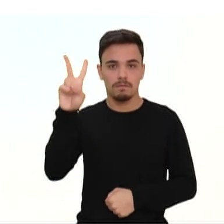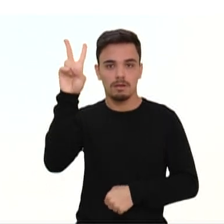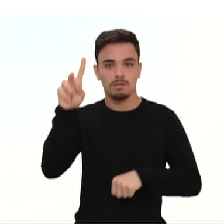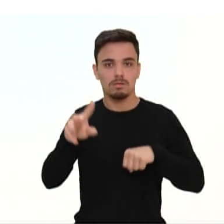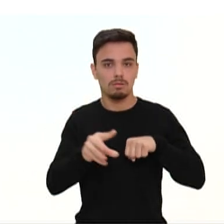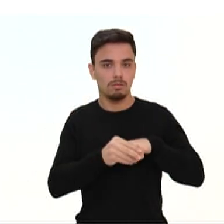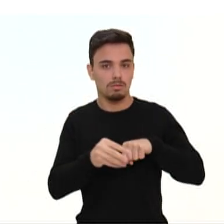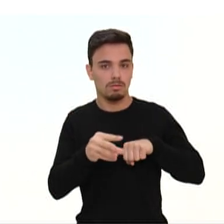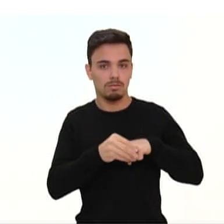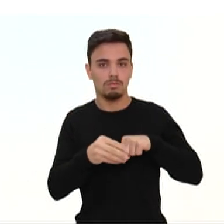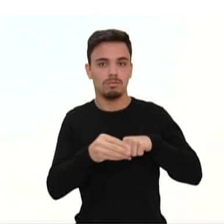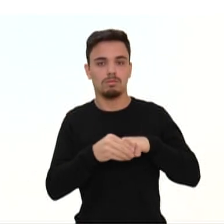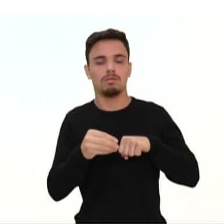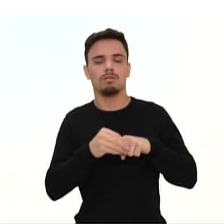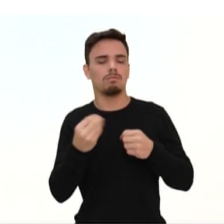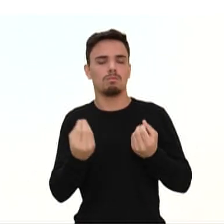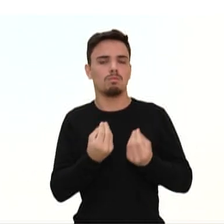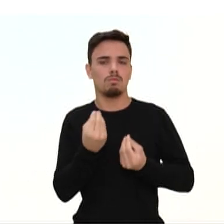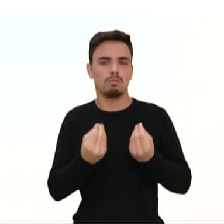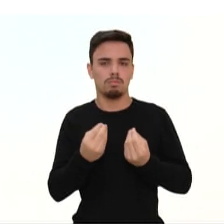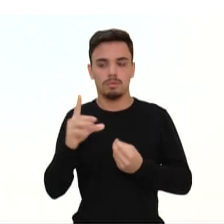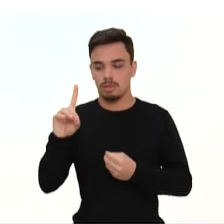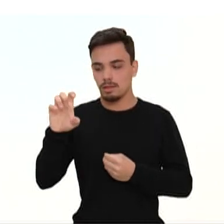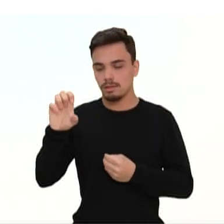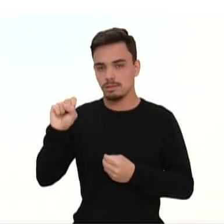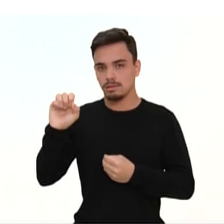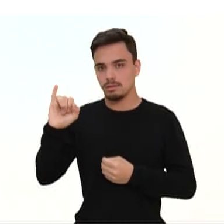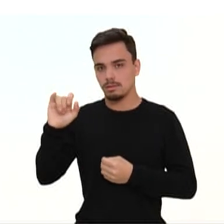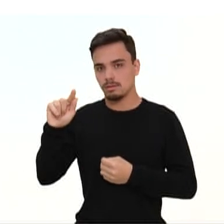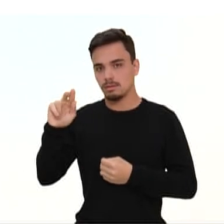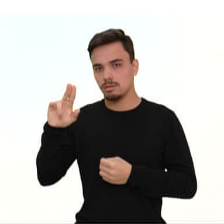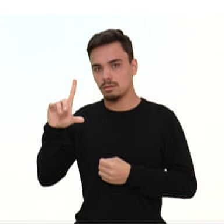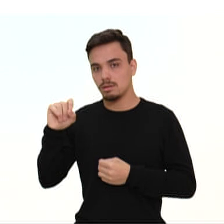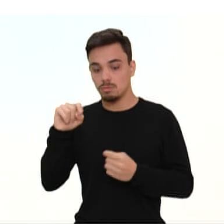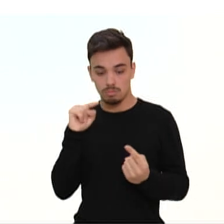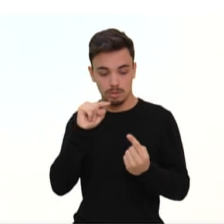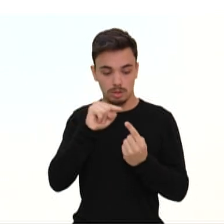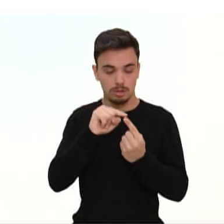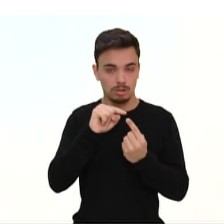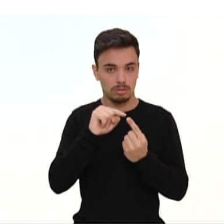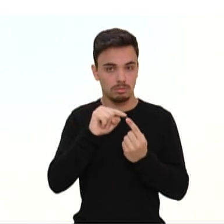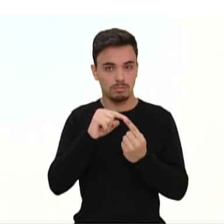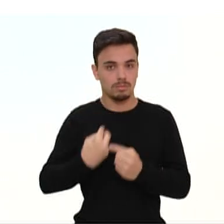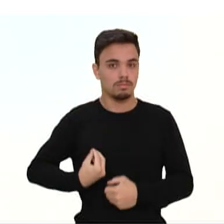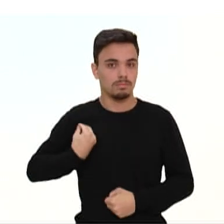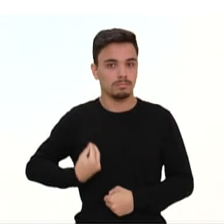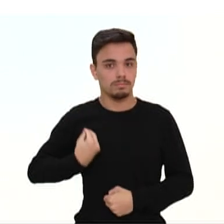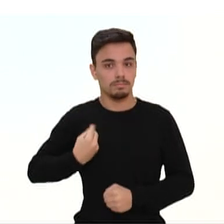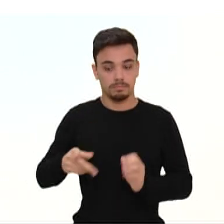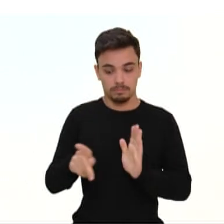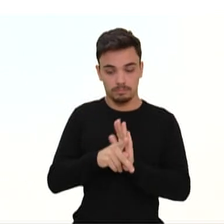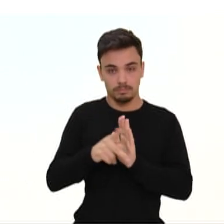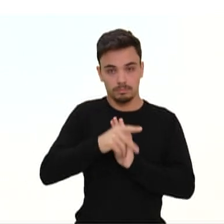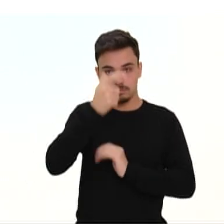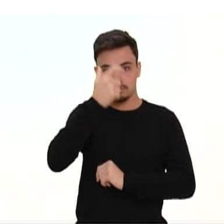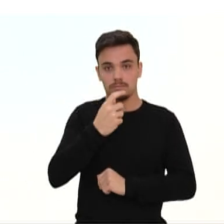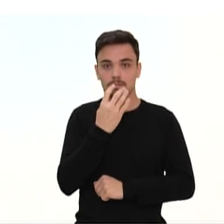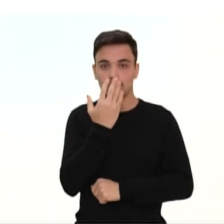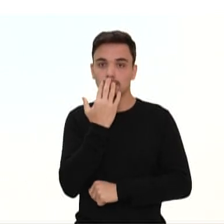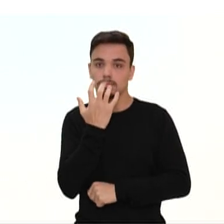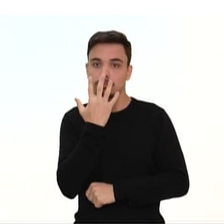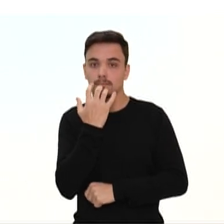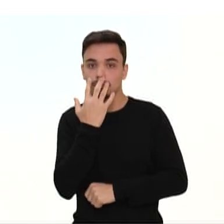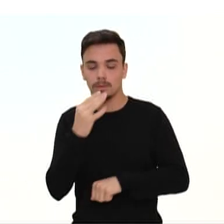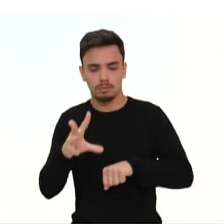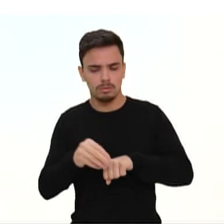conhecimento a ponto de designá-lo como o objetivo da vida. Para Nietzsche, o conhecimento não tem